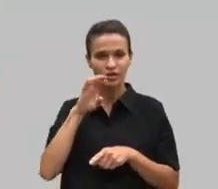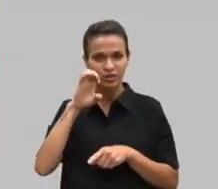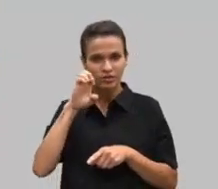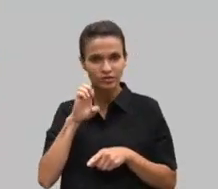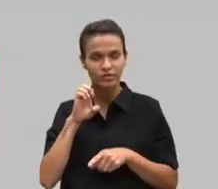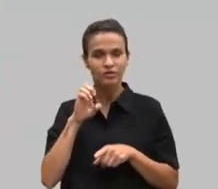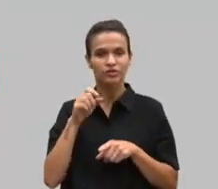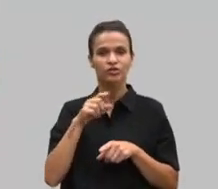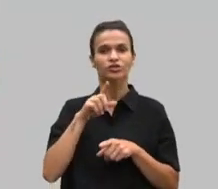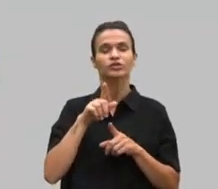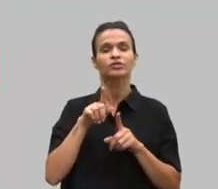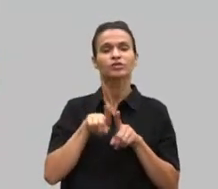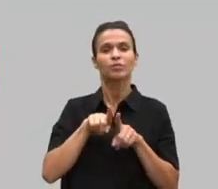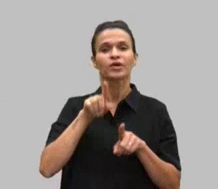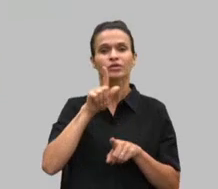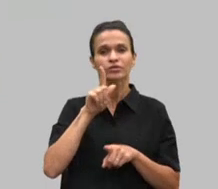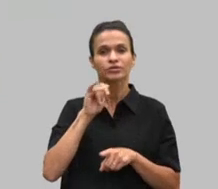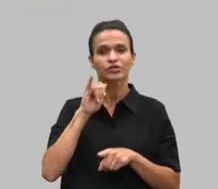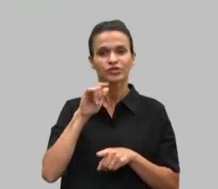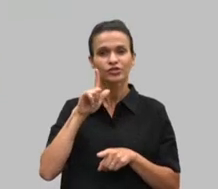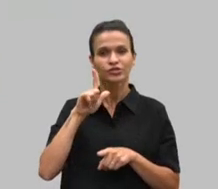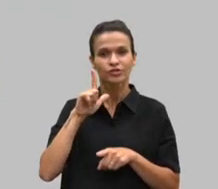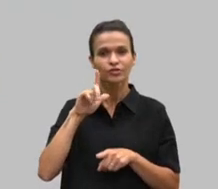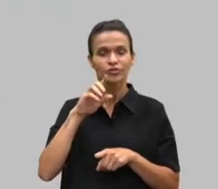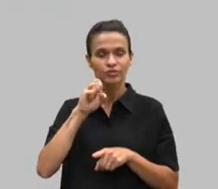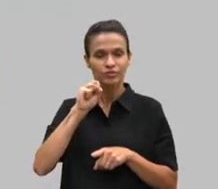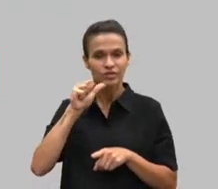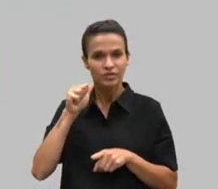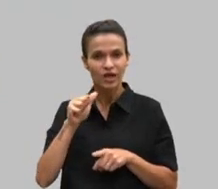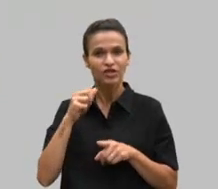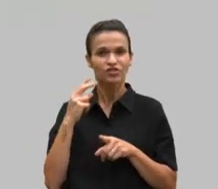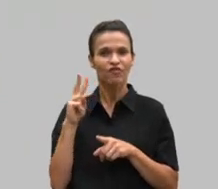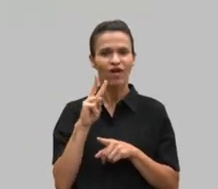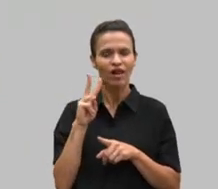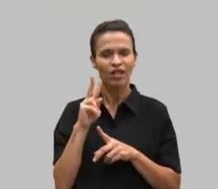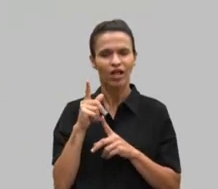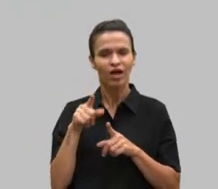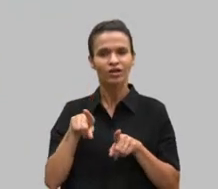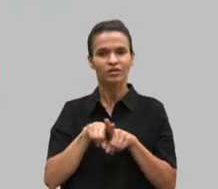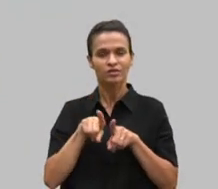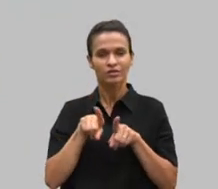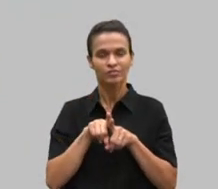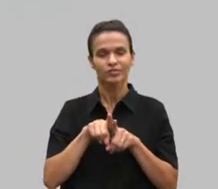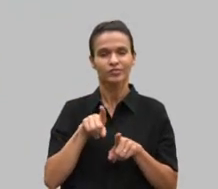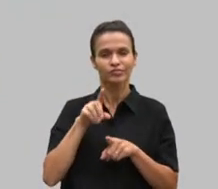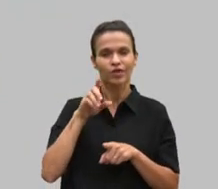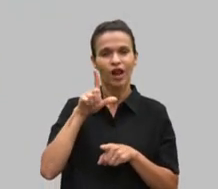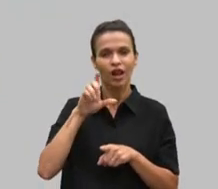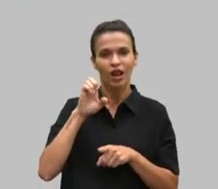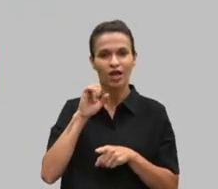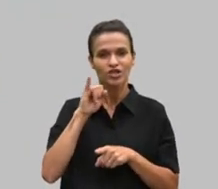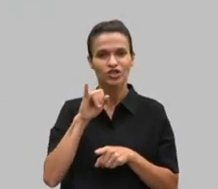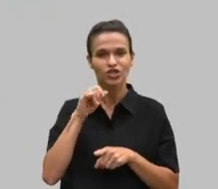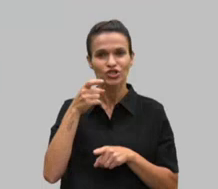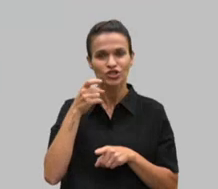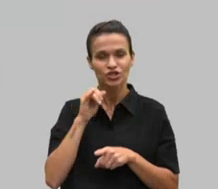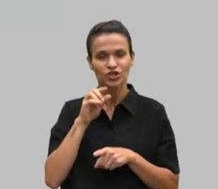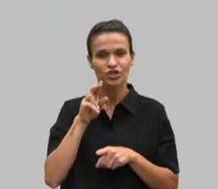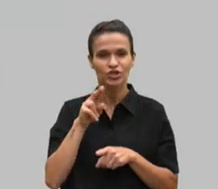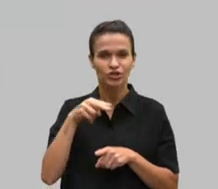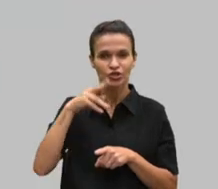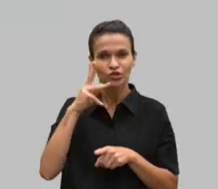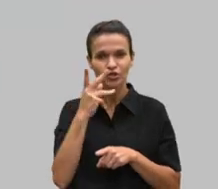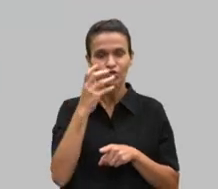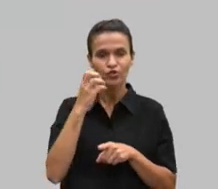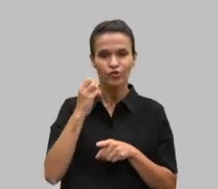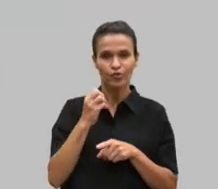gilza Santos de Valadares Laerte Letinho também de arcos e Ademar presidente da Câmara de